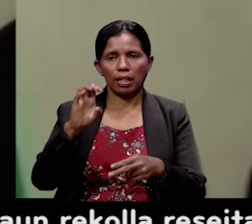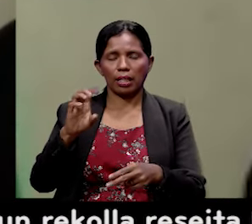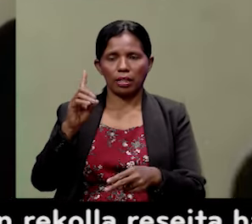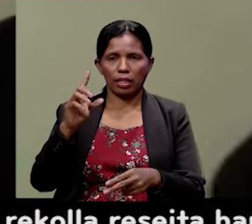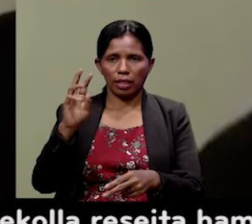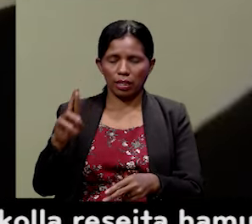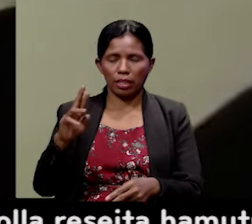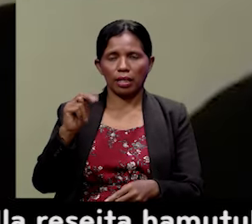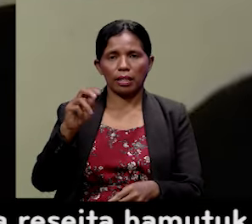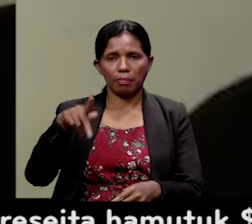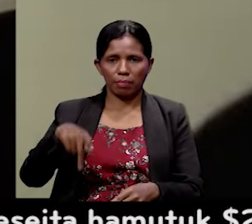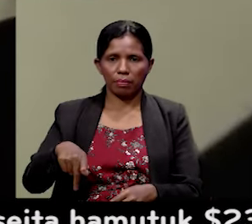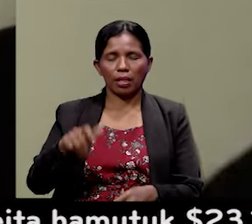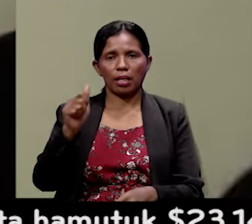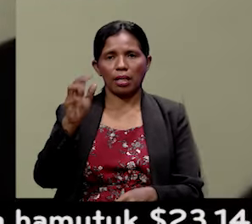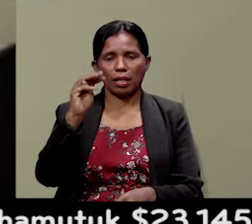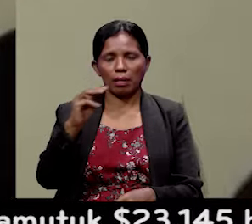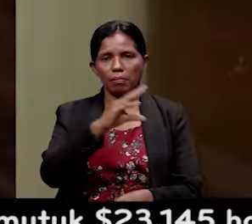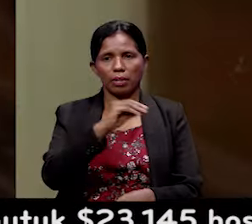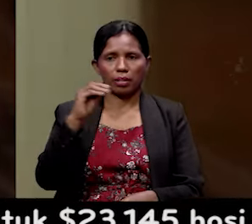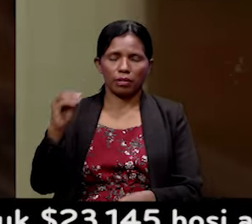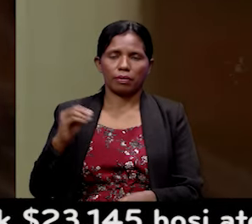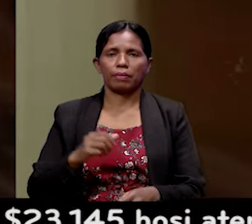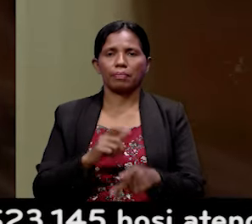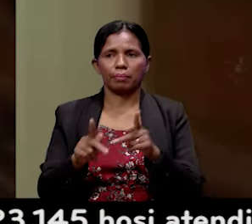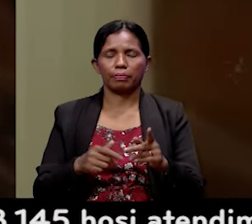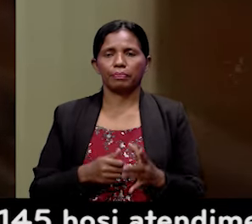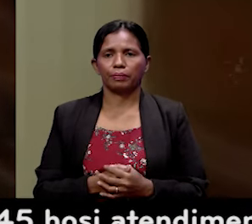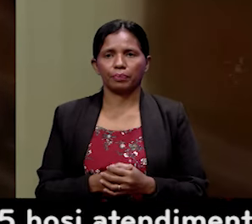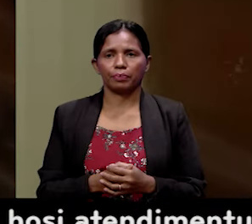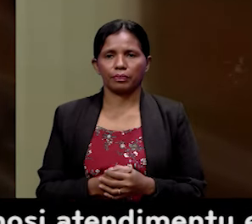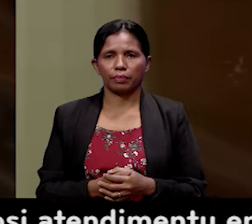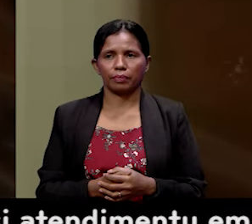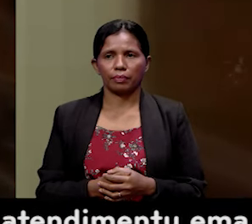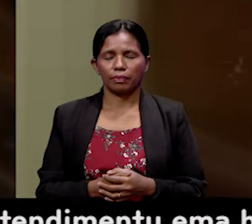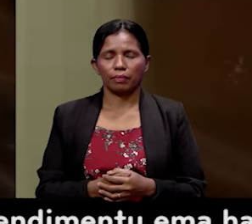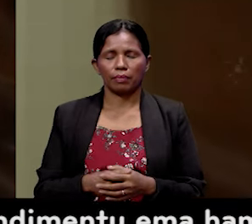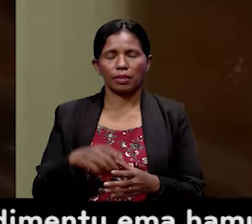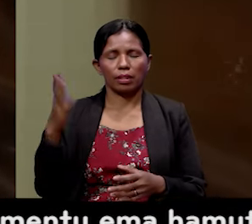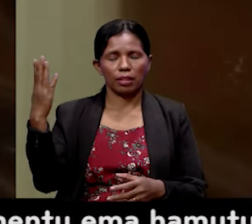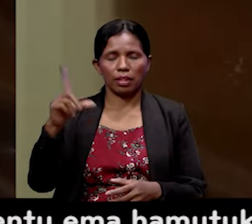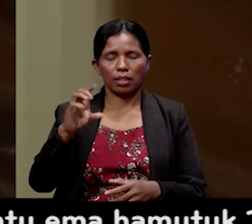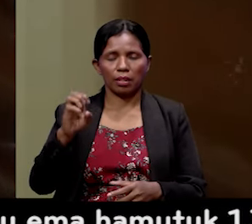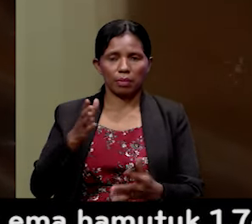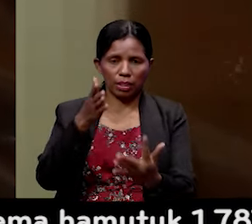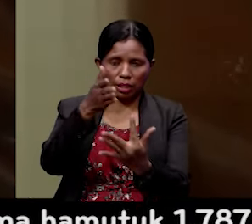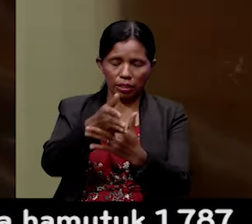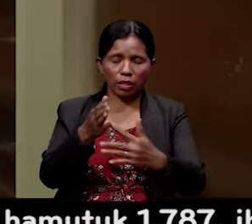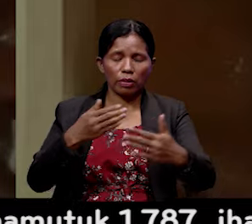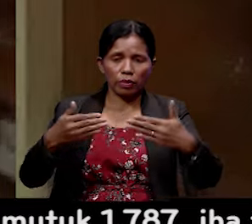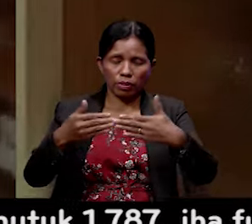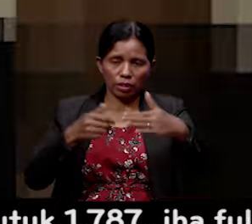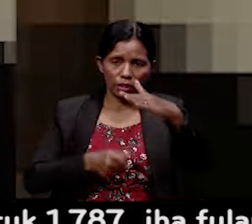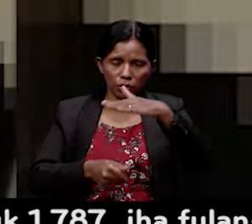NP, AM no ZB, durante ne desconfia sai mata dalam ba comunidade Siri e Lebos, ultrapassa fronteira ilegalmente